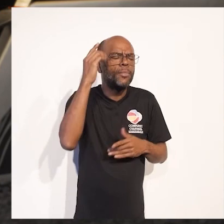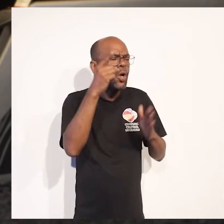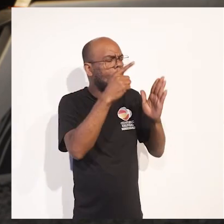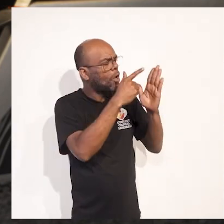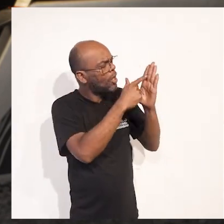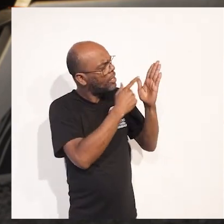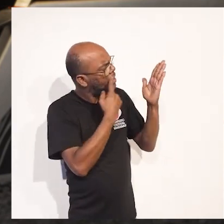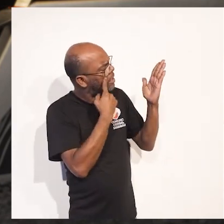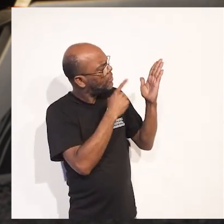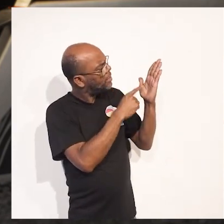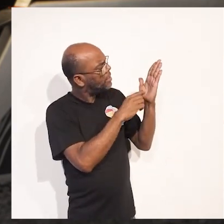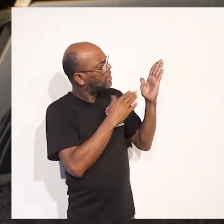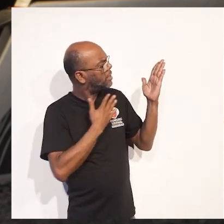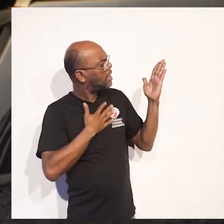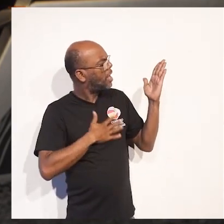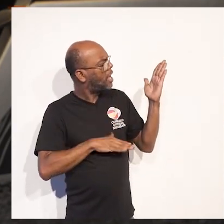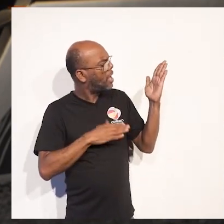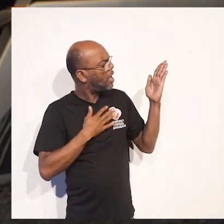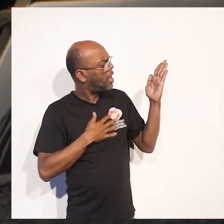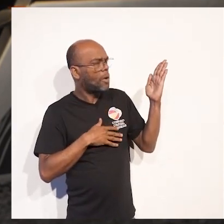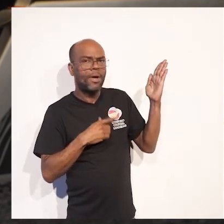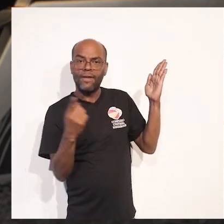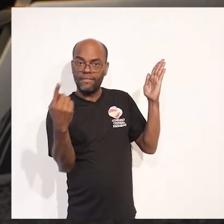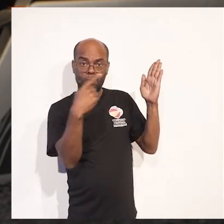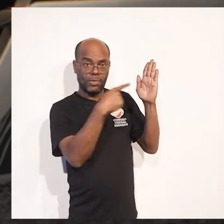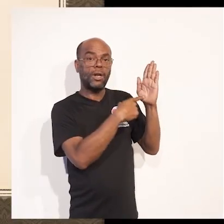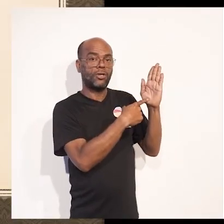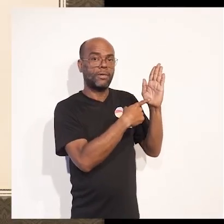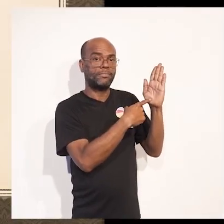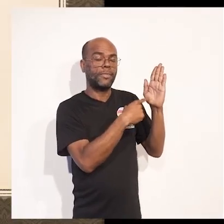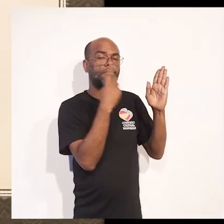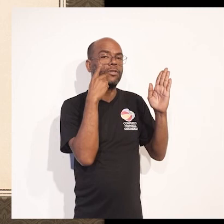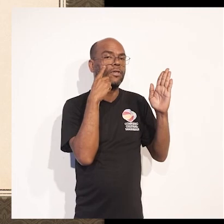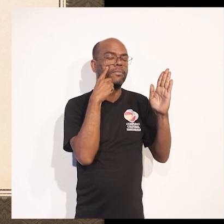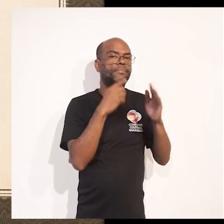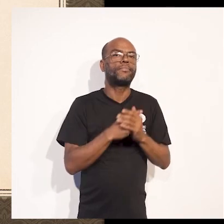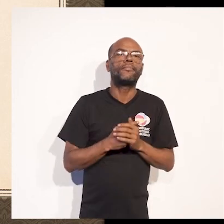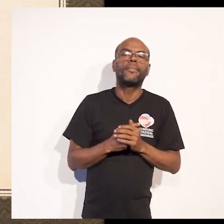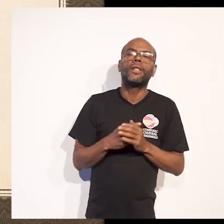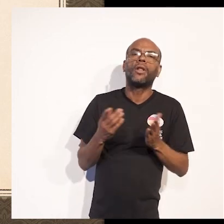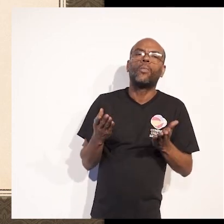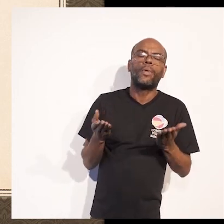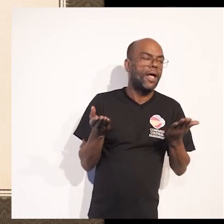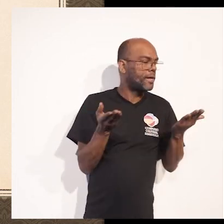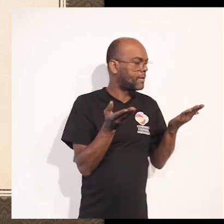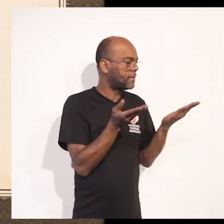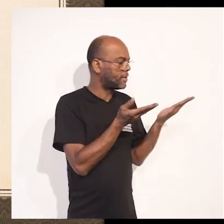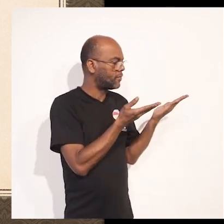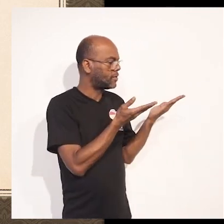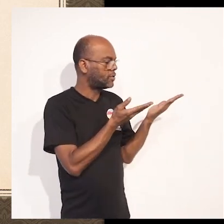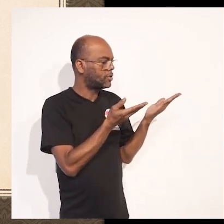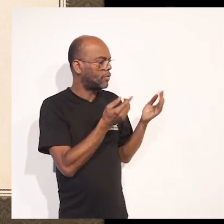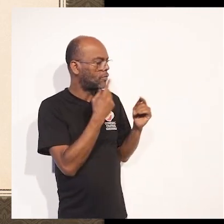gráficozinho pequenininho. Calma, vai entrar um slide para vocês verem. Então, nesse slide que vocês estão vendo agora,